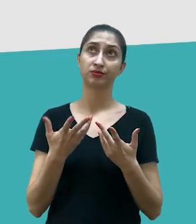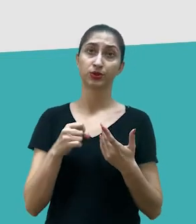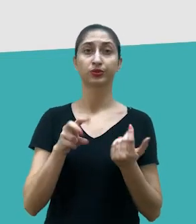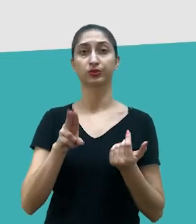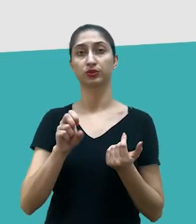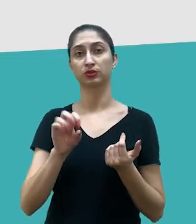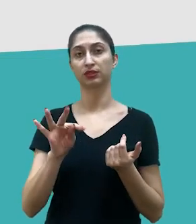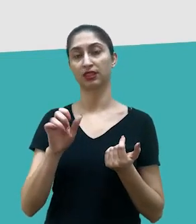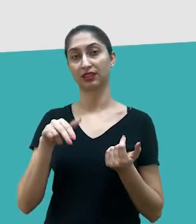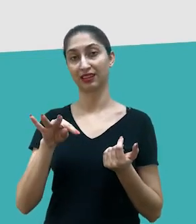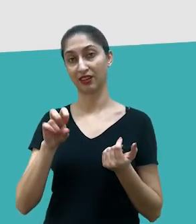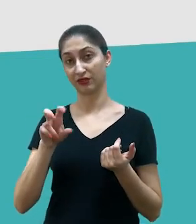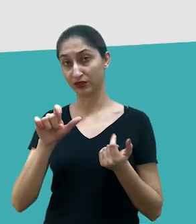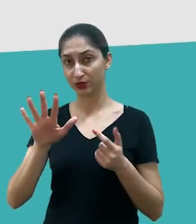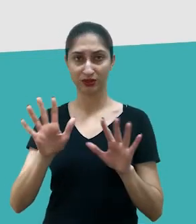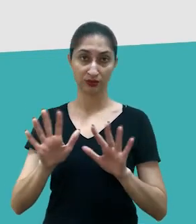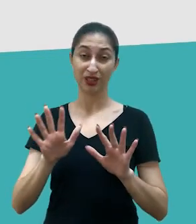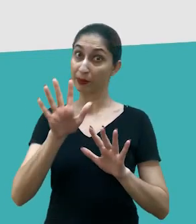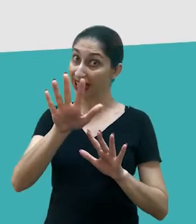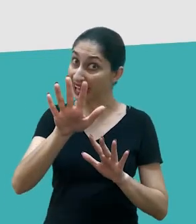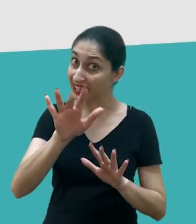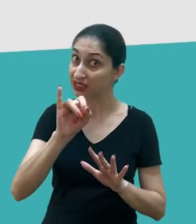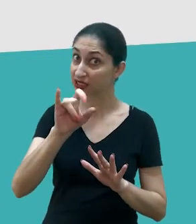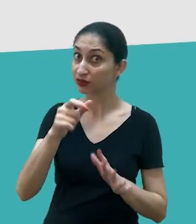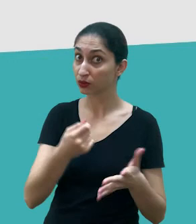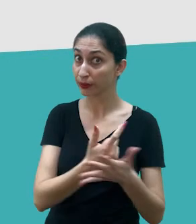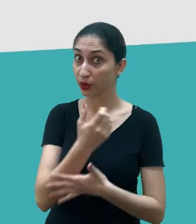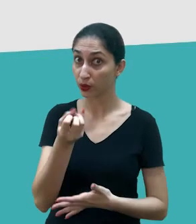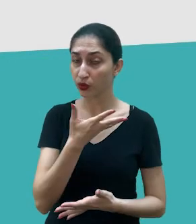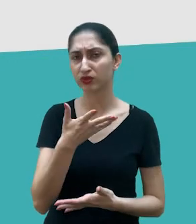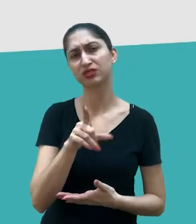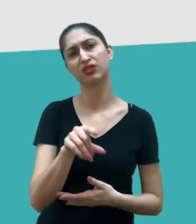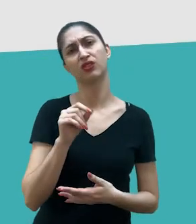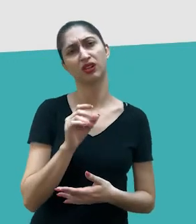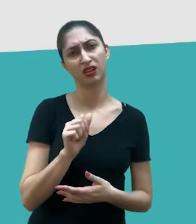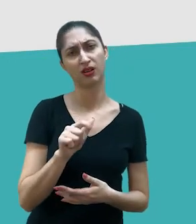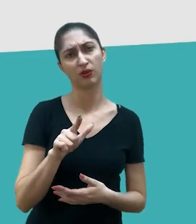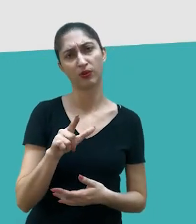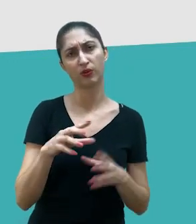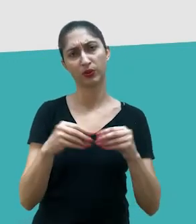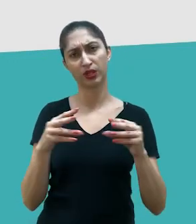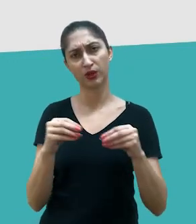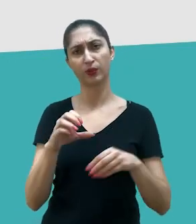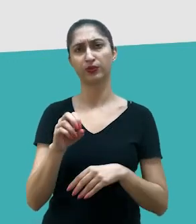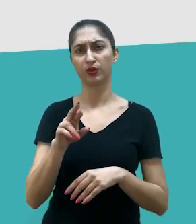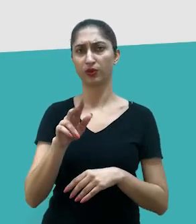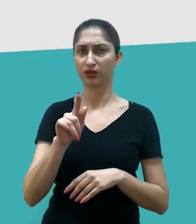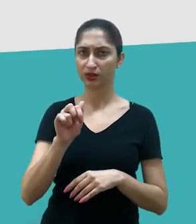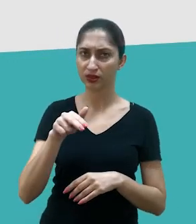Mas, quando você for comprar uma peça nova, opte por algodões orgânicos, por marcas